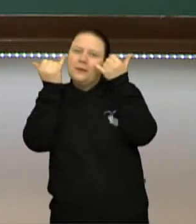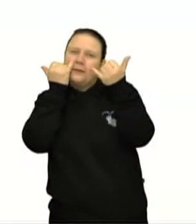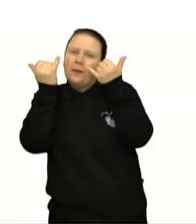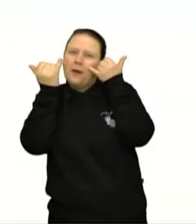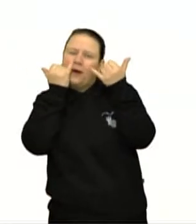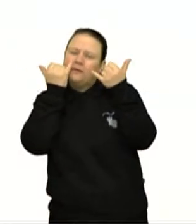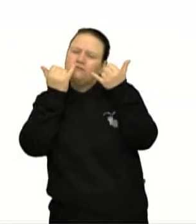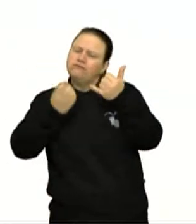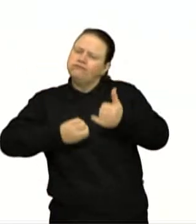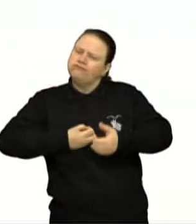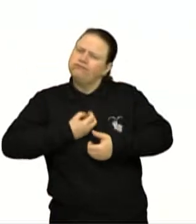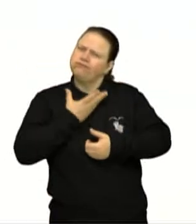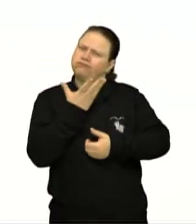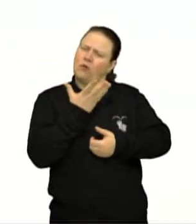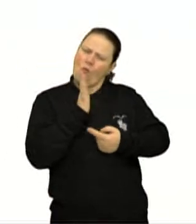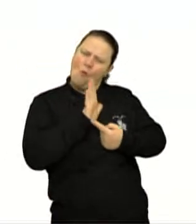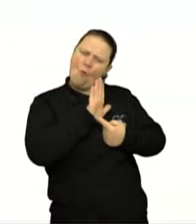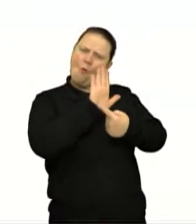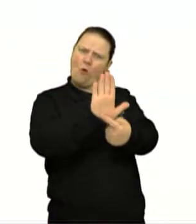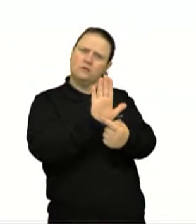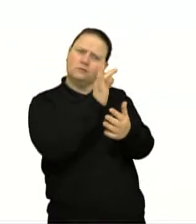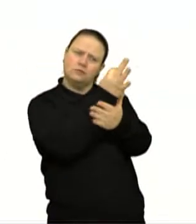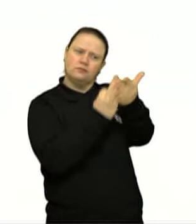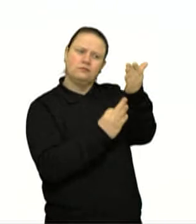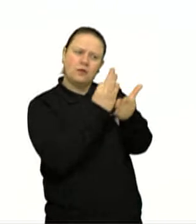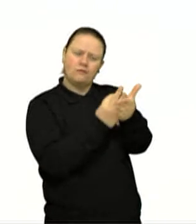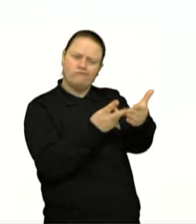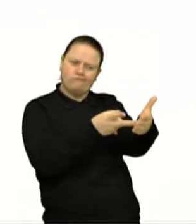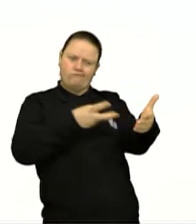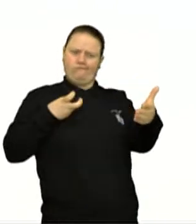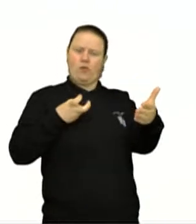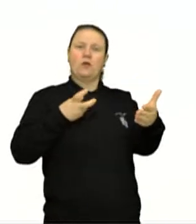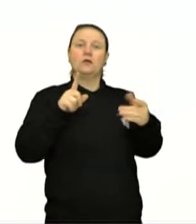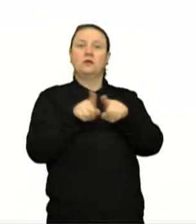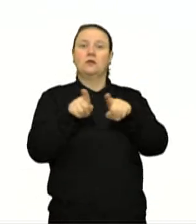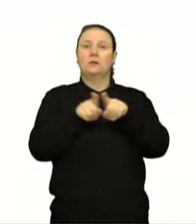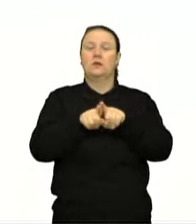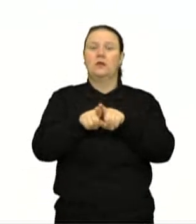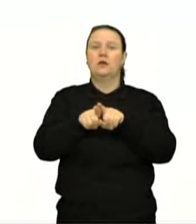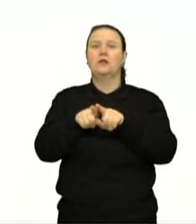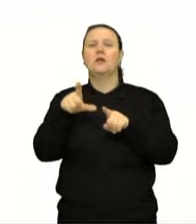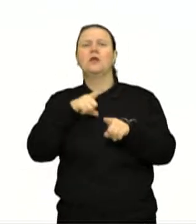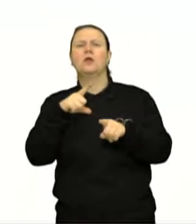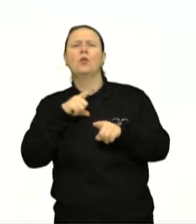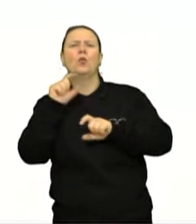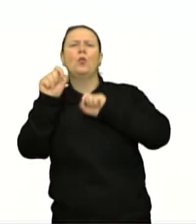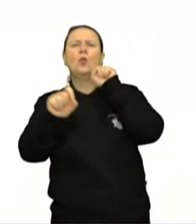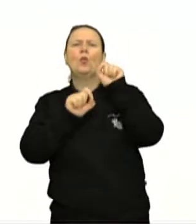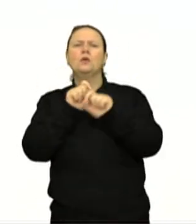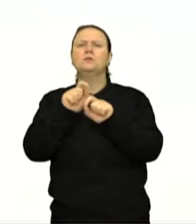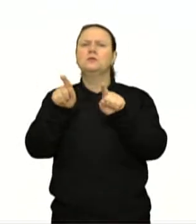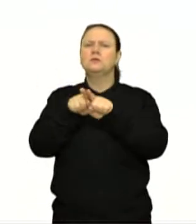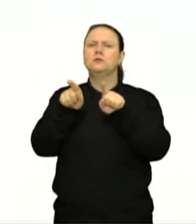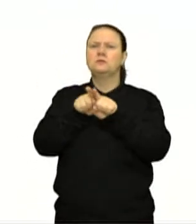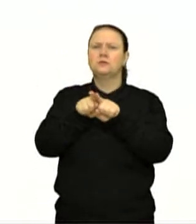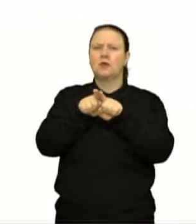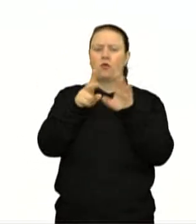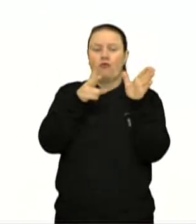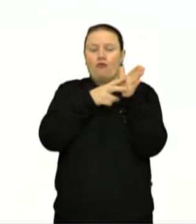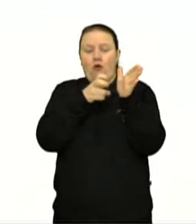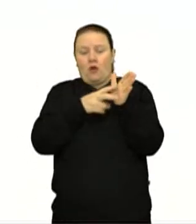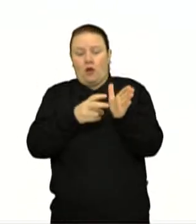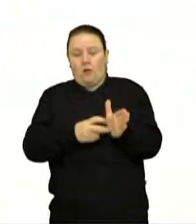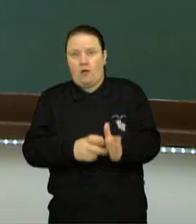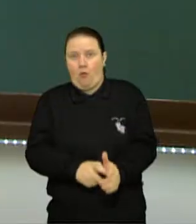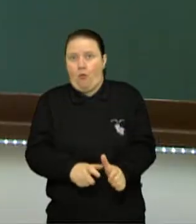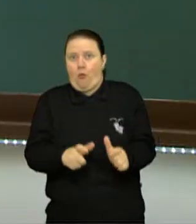explícitas e implícitas no texto, identificar e compreender o sentido dos falsos cognatos nos textos e ampliar o